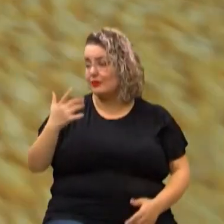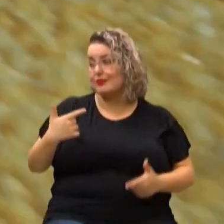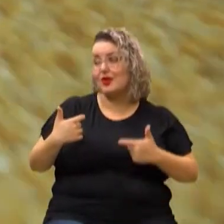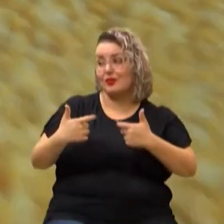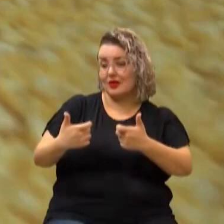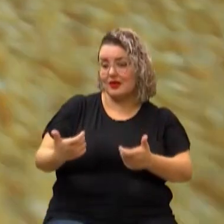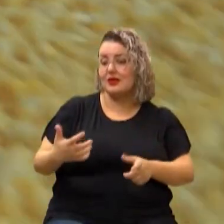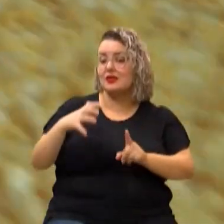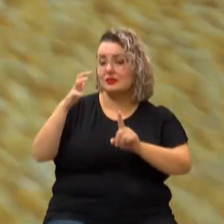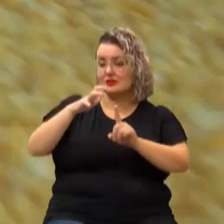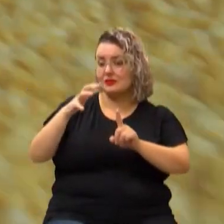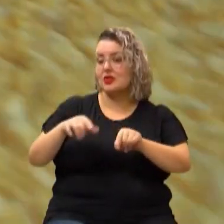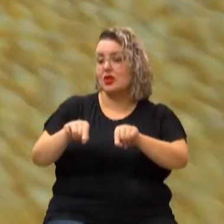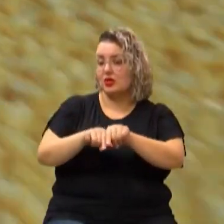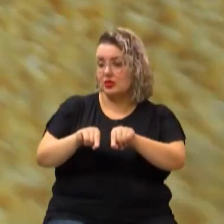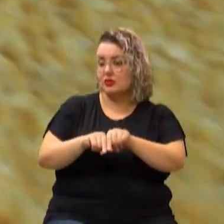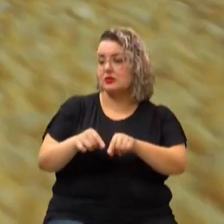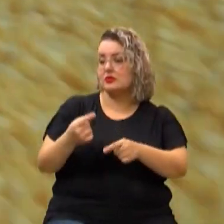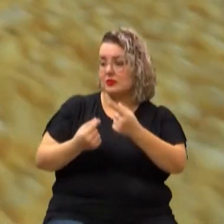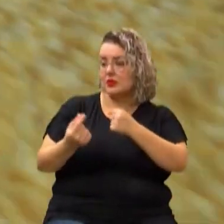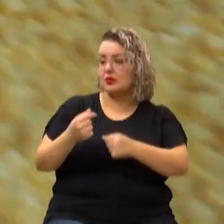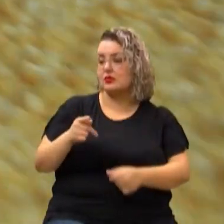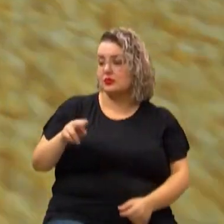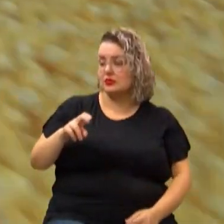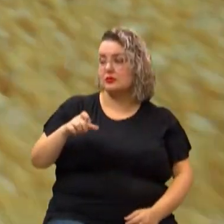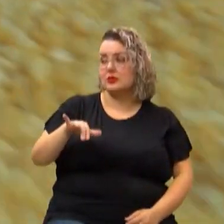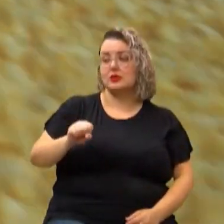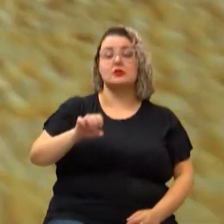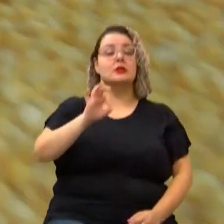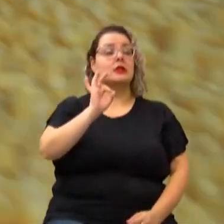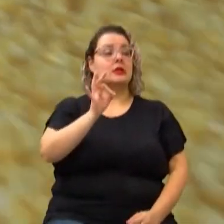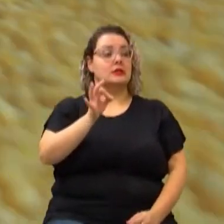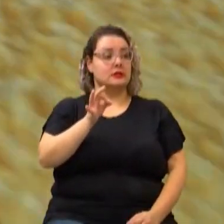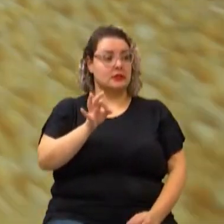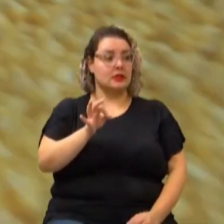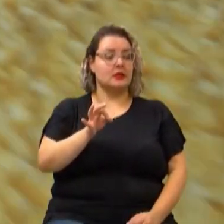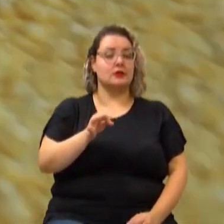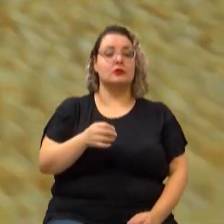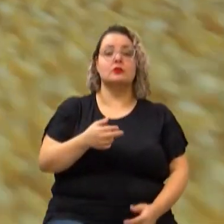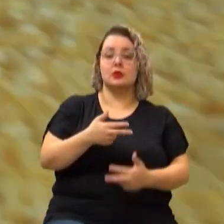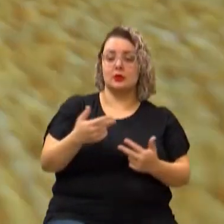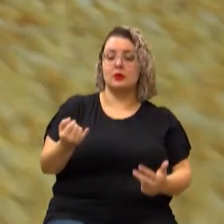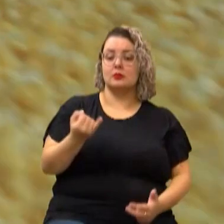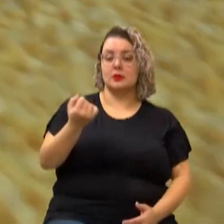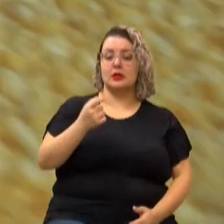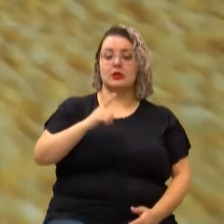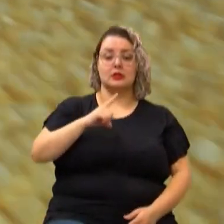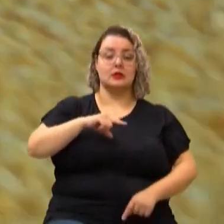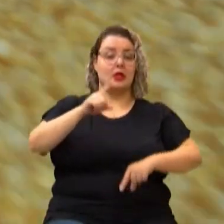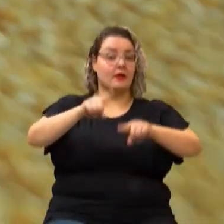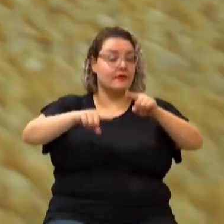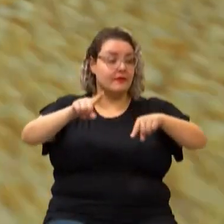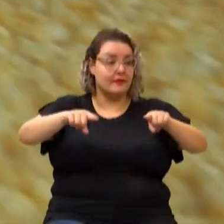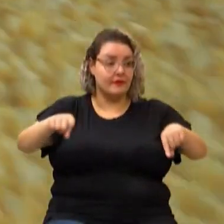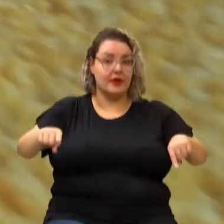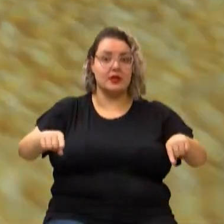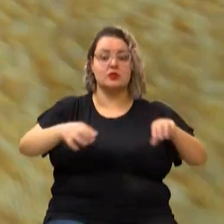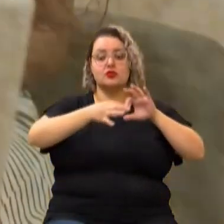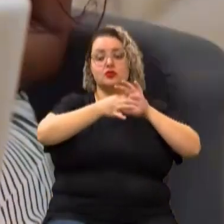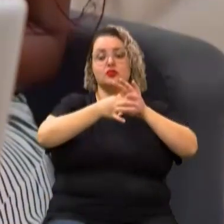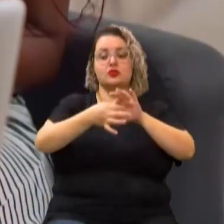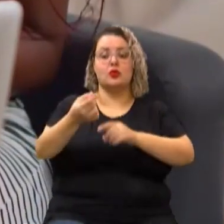americano tem feito, todos têm feito. Se de fato aquilo que a gente produzir conseguisse, por exemplo, ser